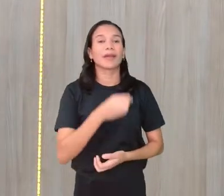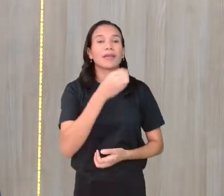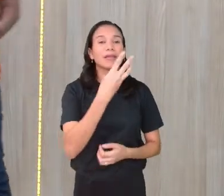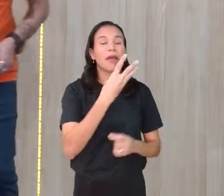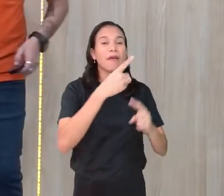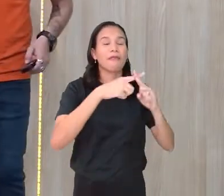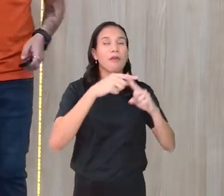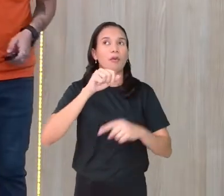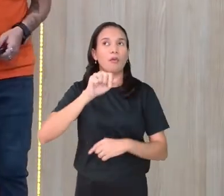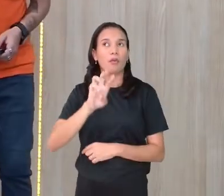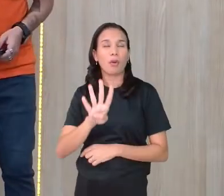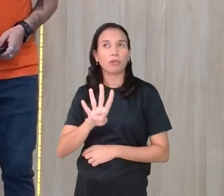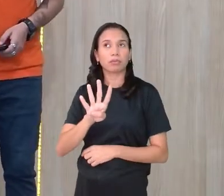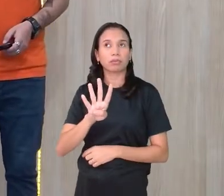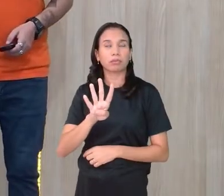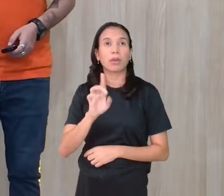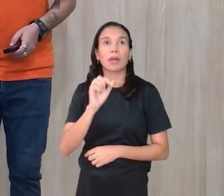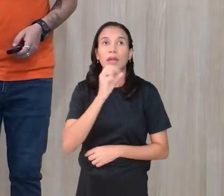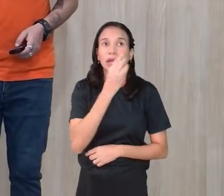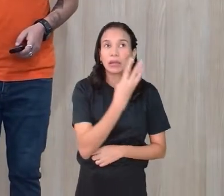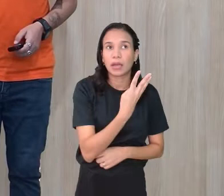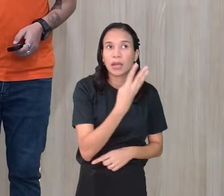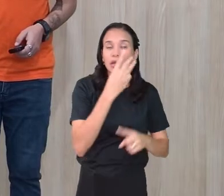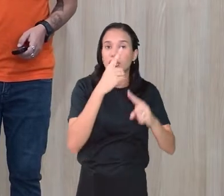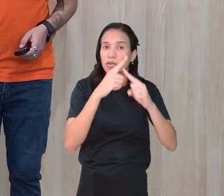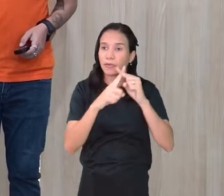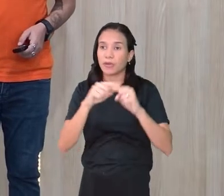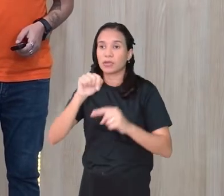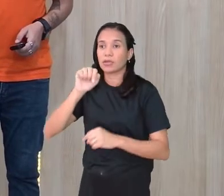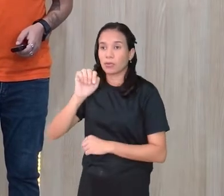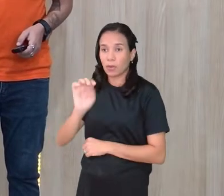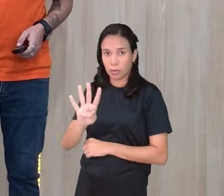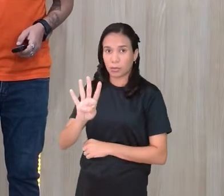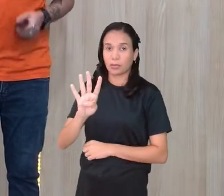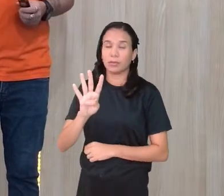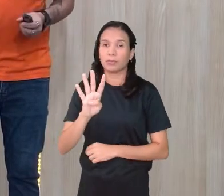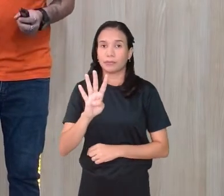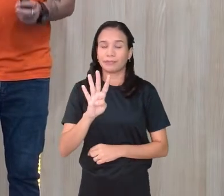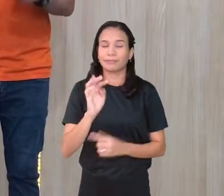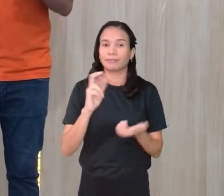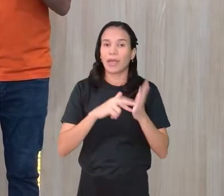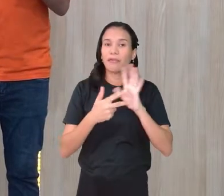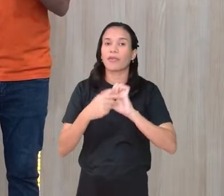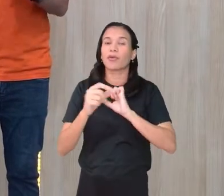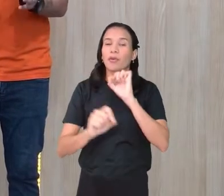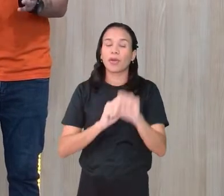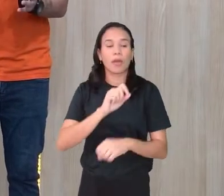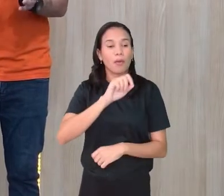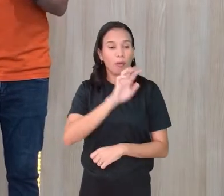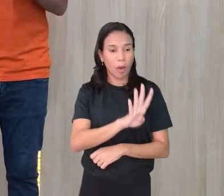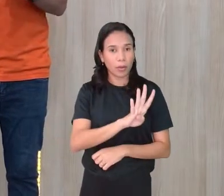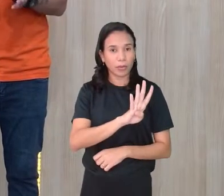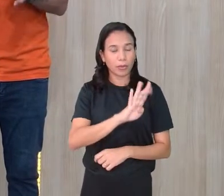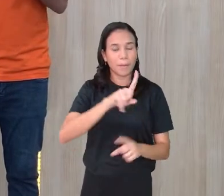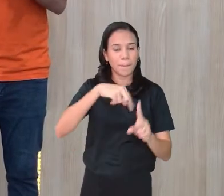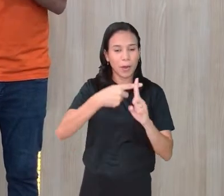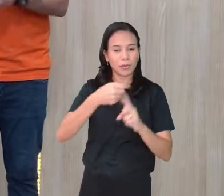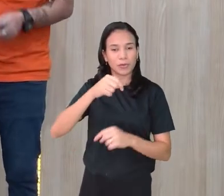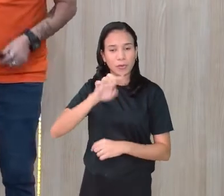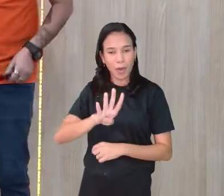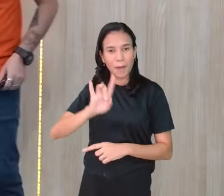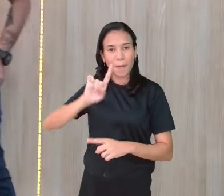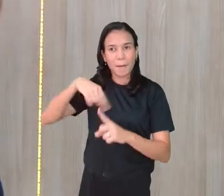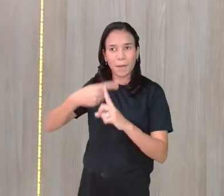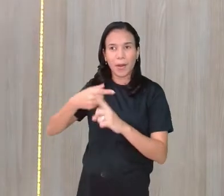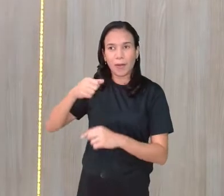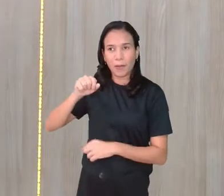4, olha o que foi que eu falei agora. 3 vezes o 4, ou seja, é o número 4 somado 3